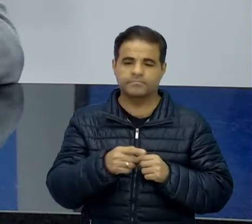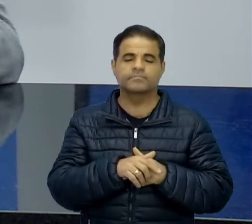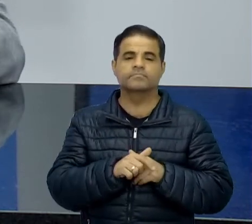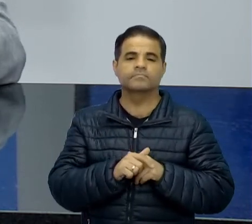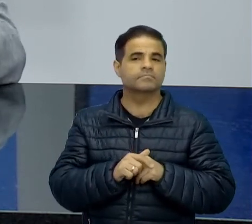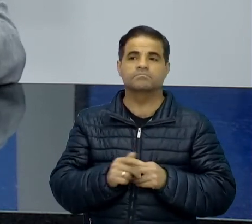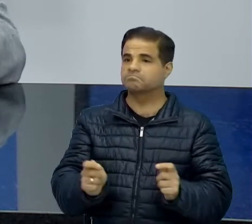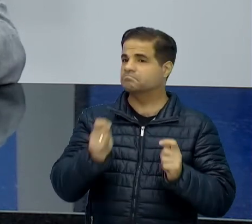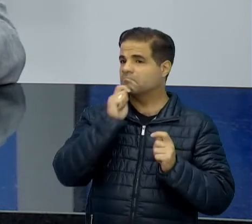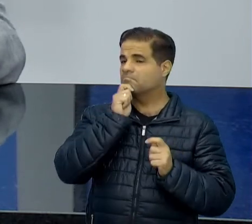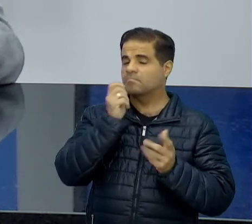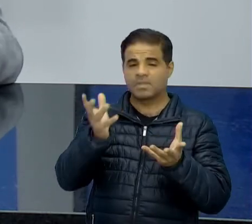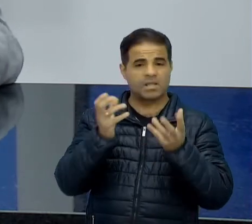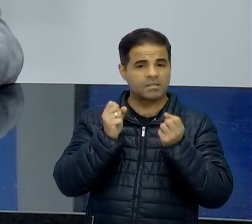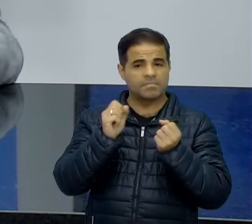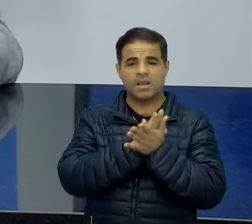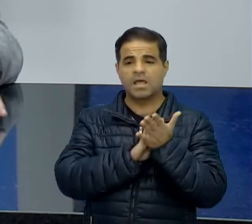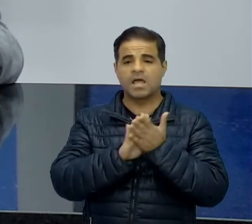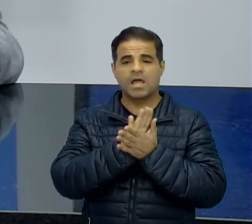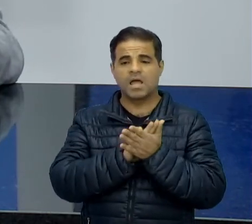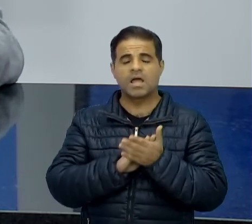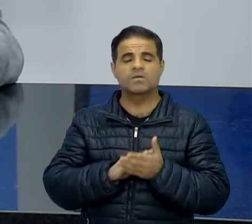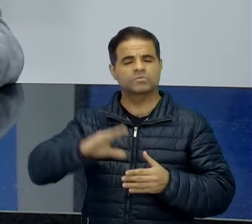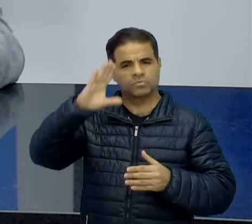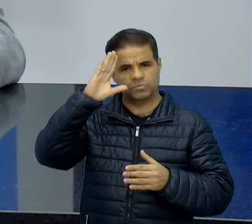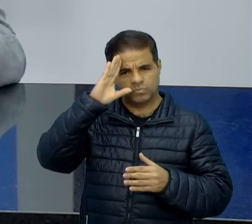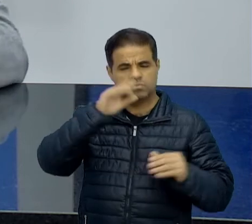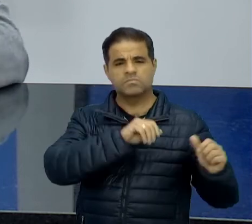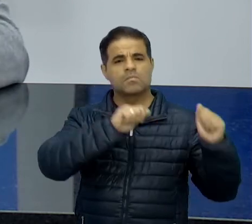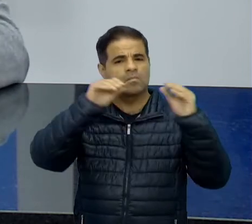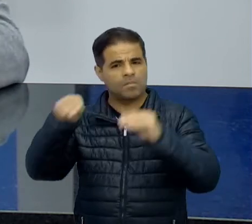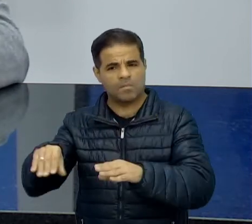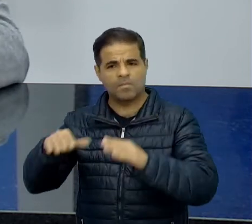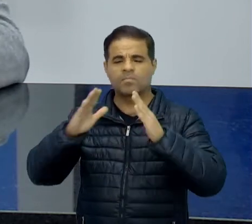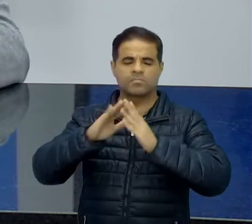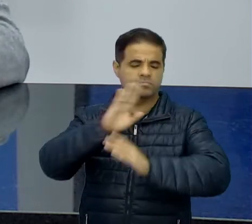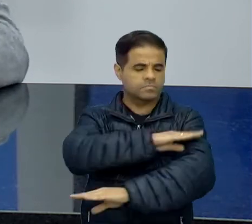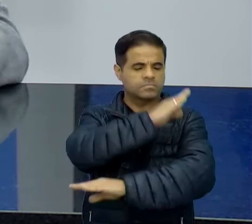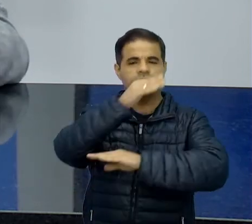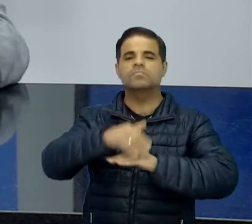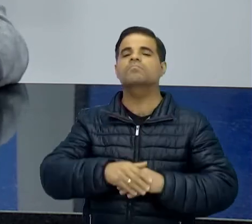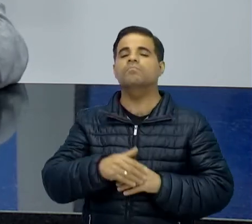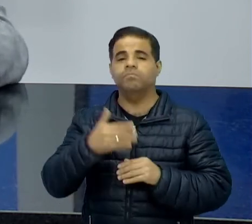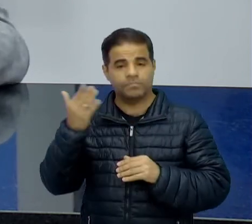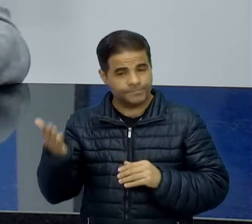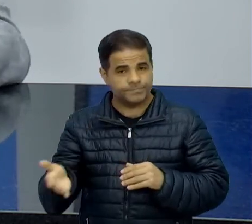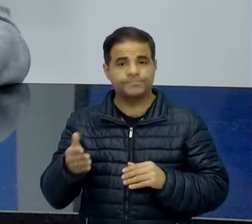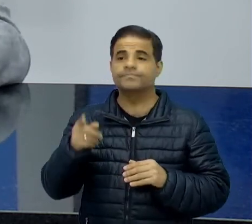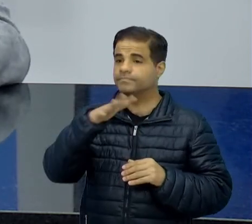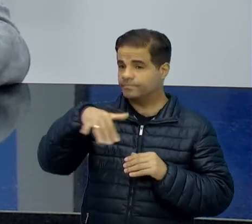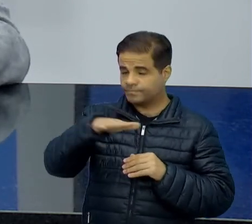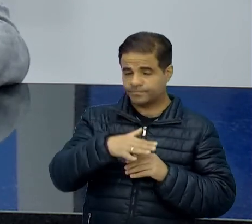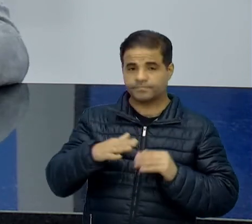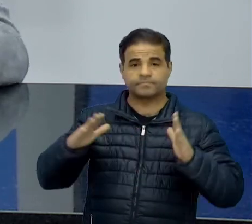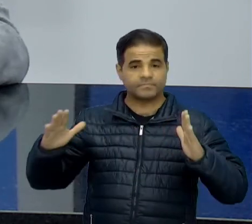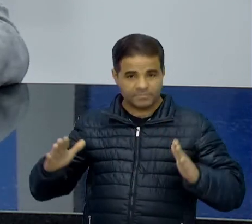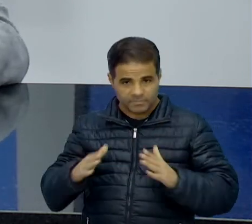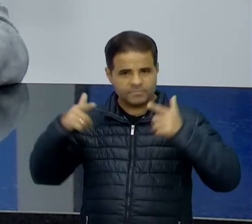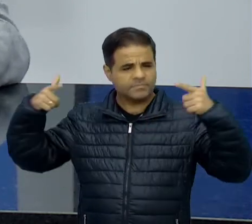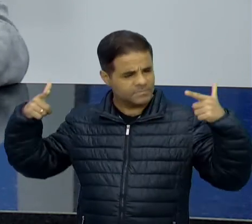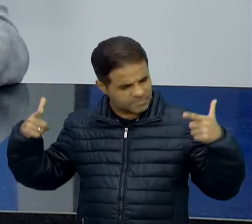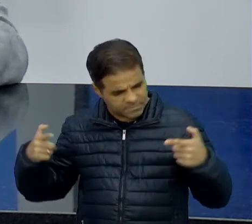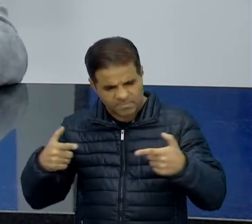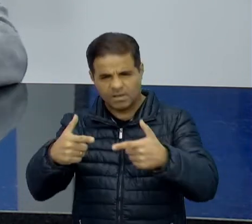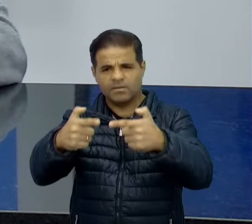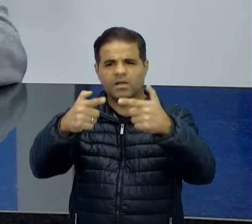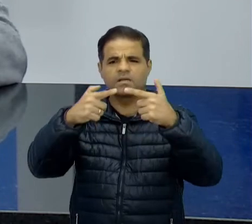de não receber nenhuma casa, esses soldados começam a morar no Morro da Providência. E por eles lá na Guerra de Canudos, na